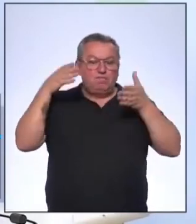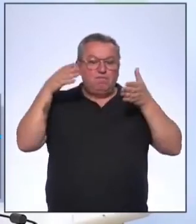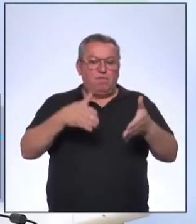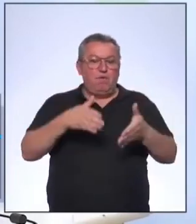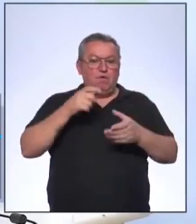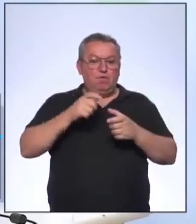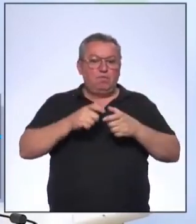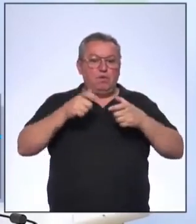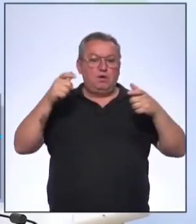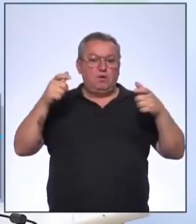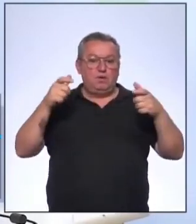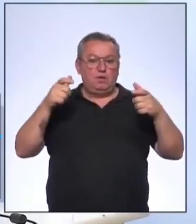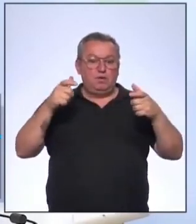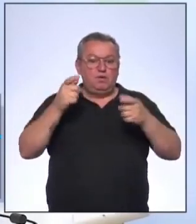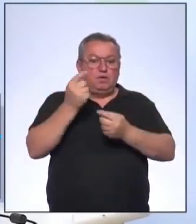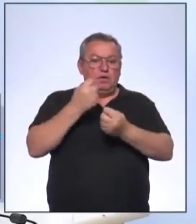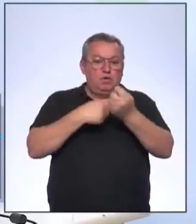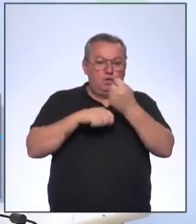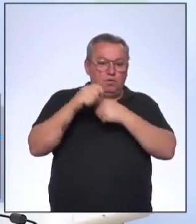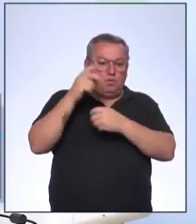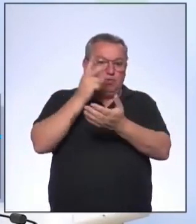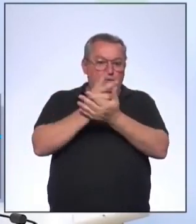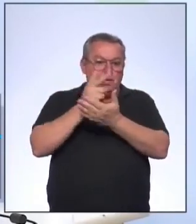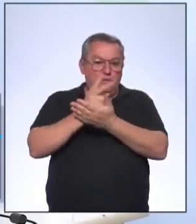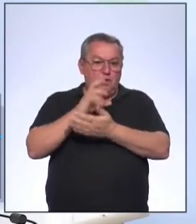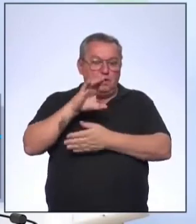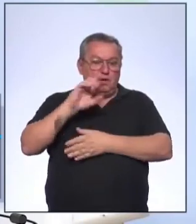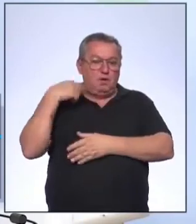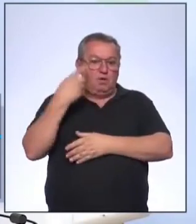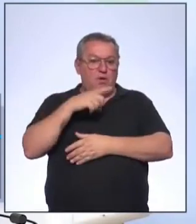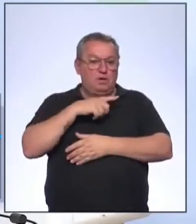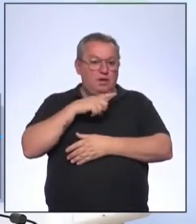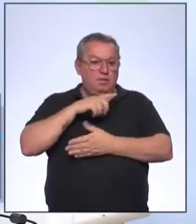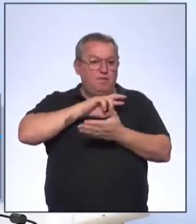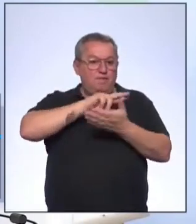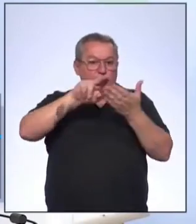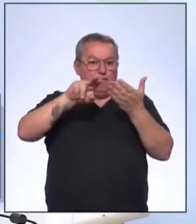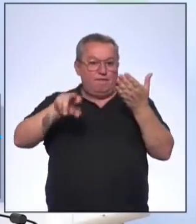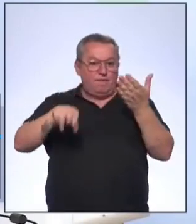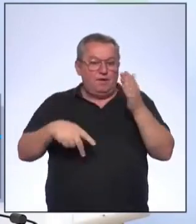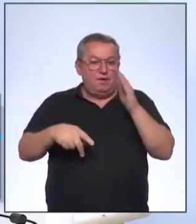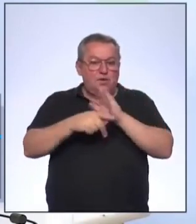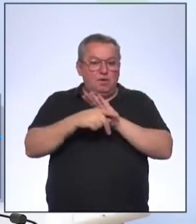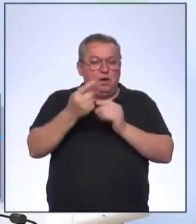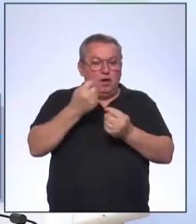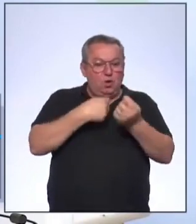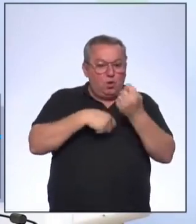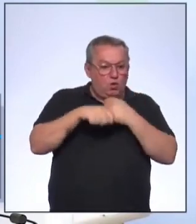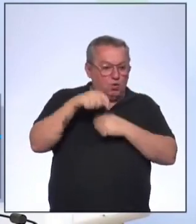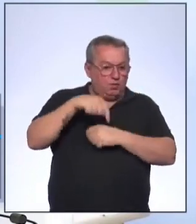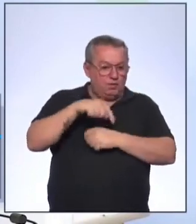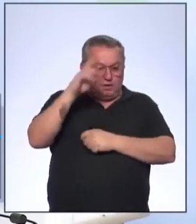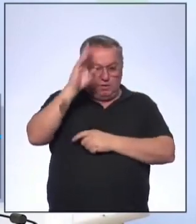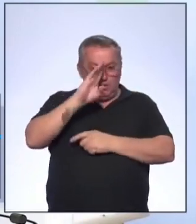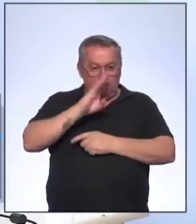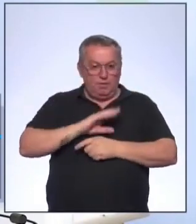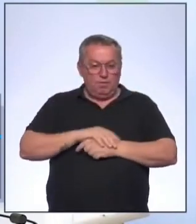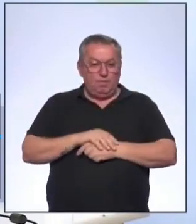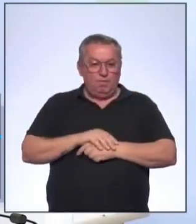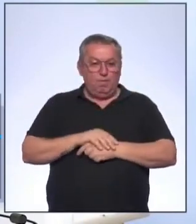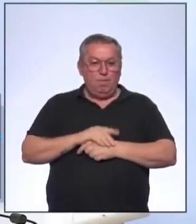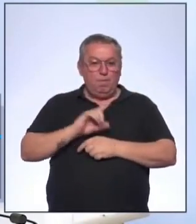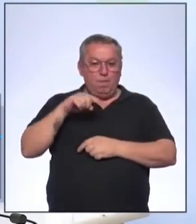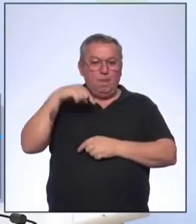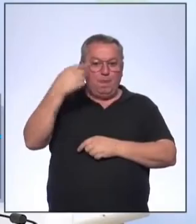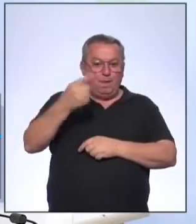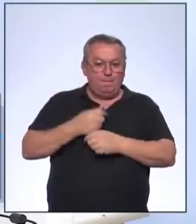maior de economia. Mesmo assim, ainda nós temos vários arquipélagos econômicos no Brasil aqui. Tá? Na próxima